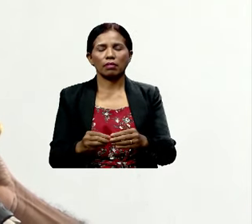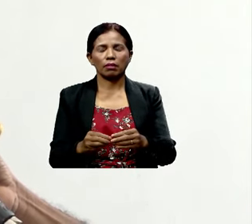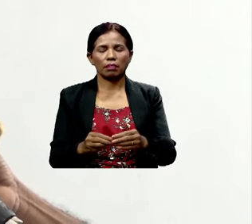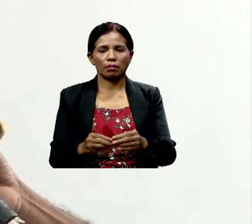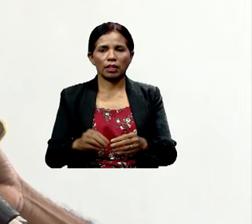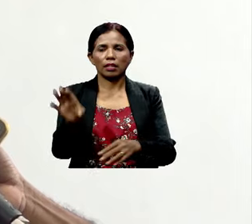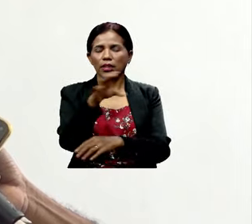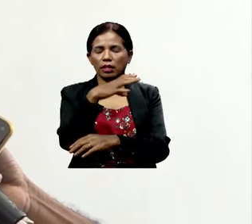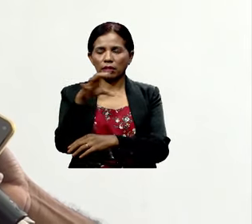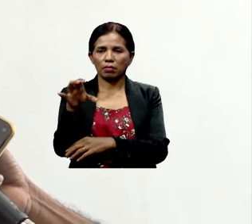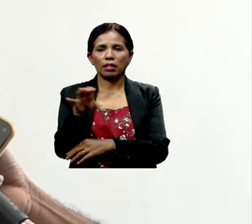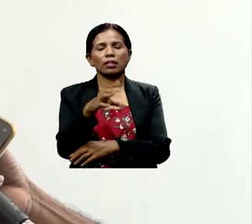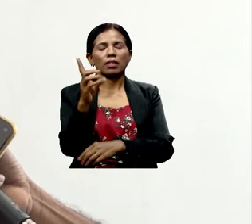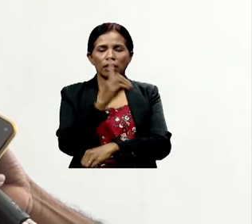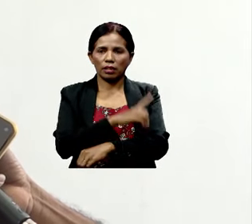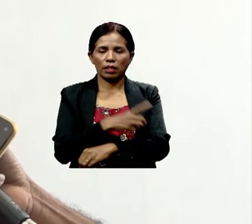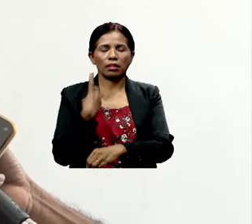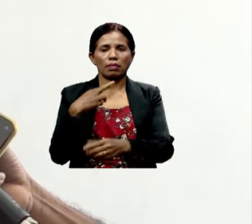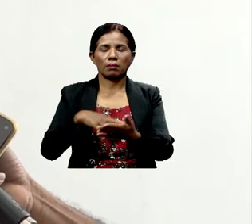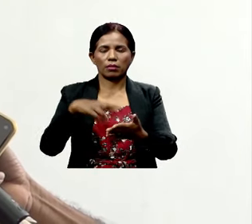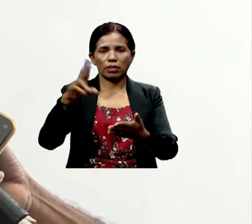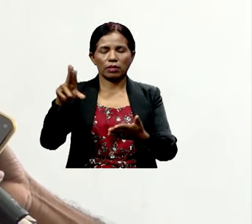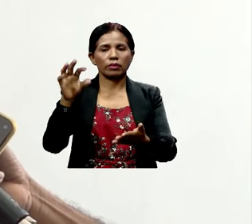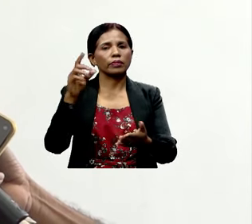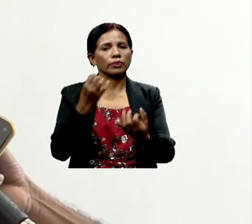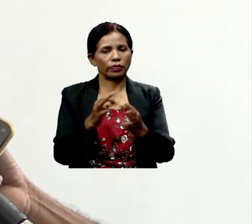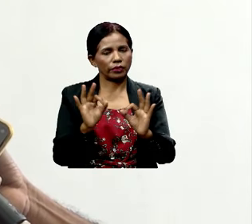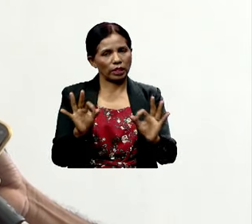bele ana halo aprobação final global